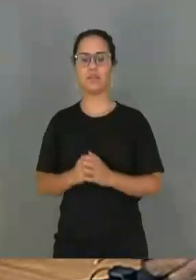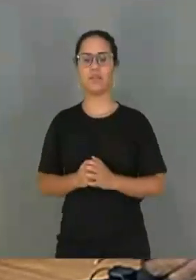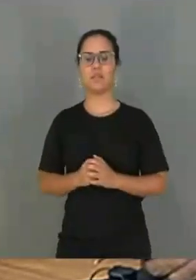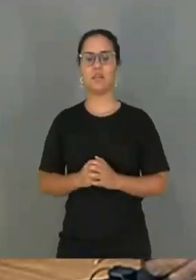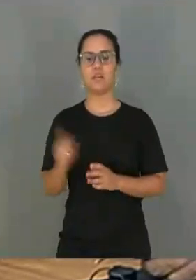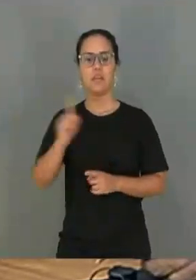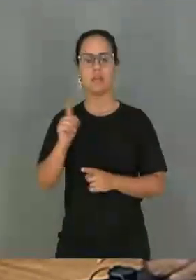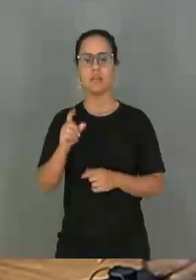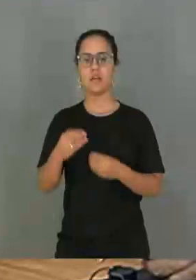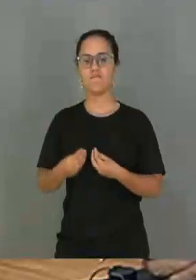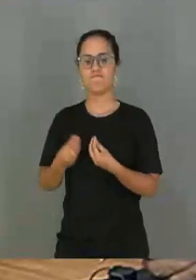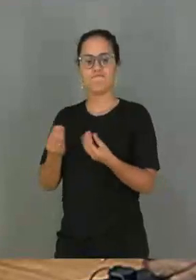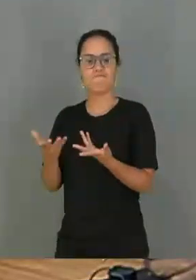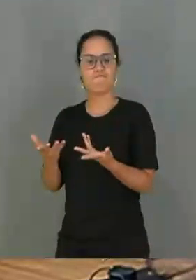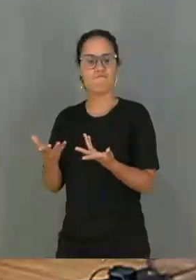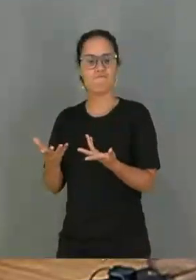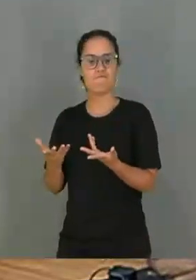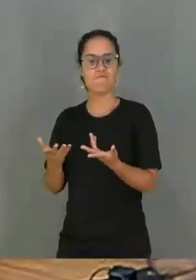e ela não vai ser